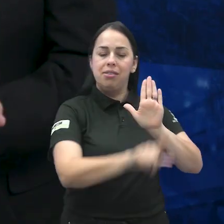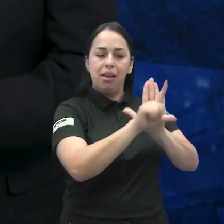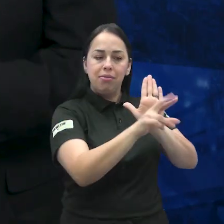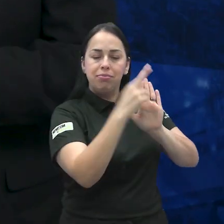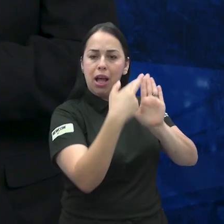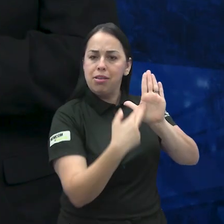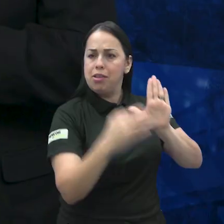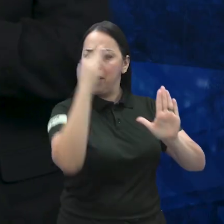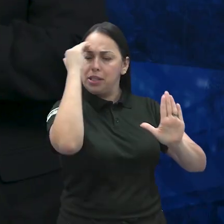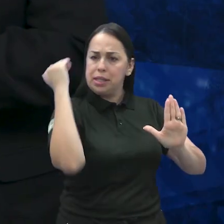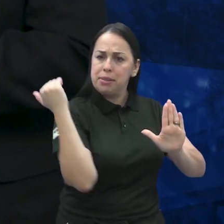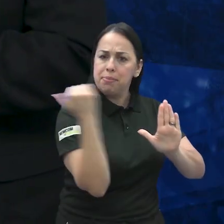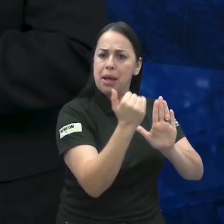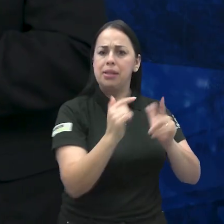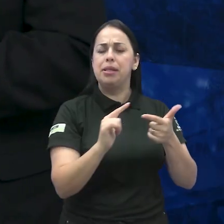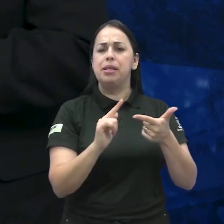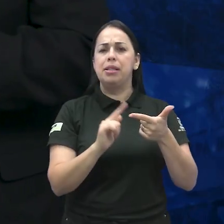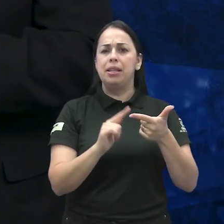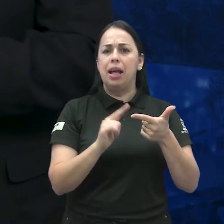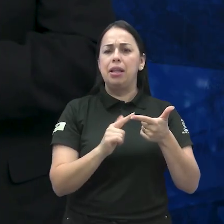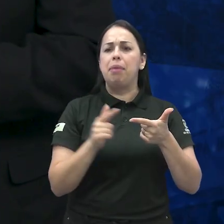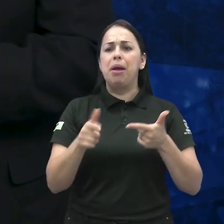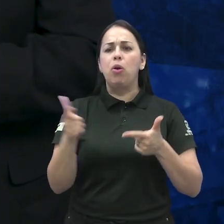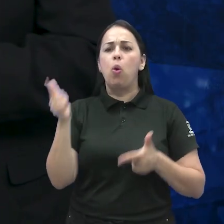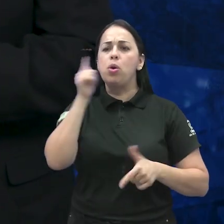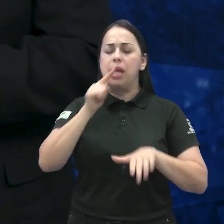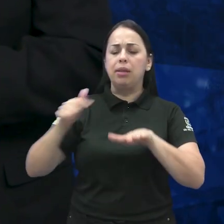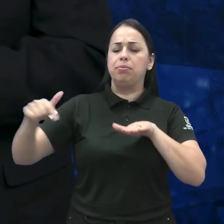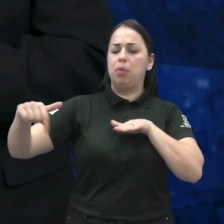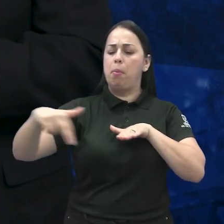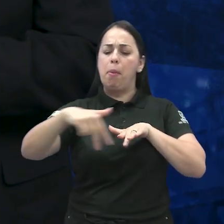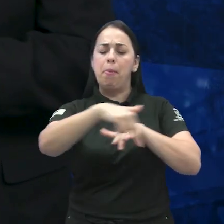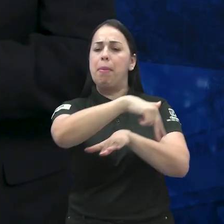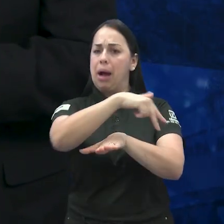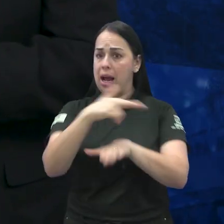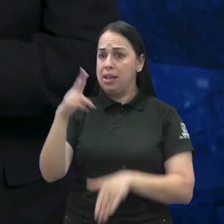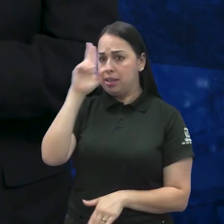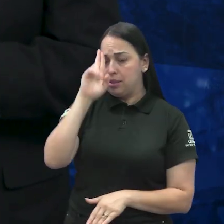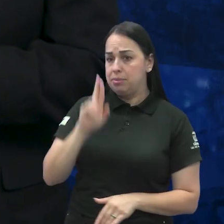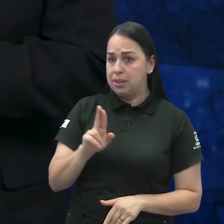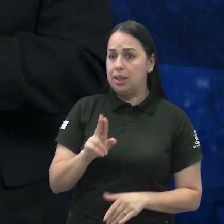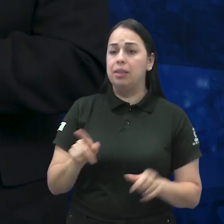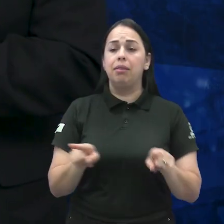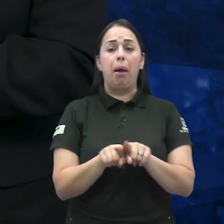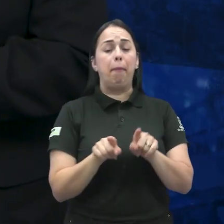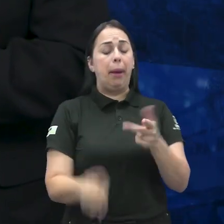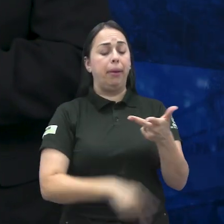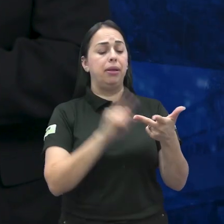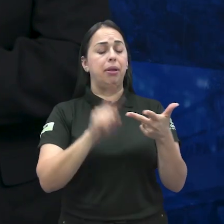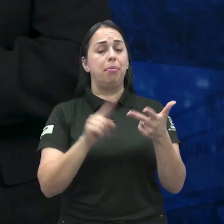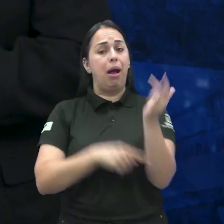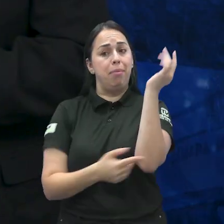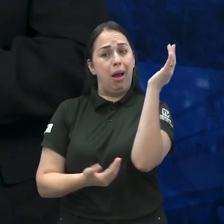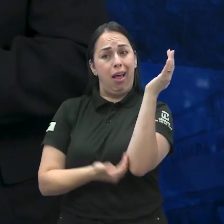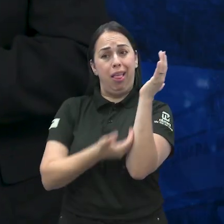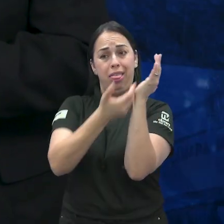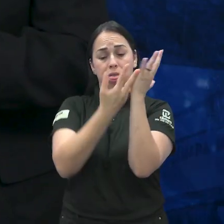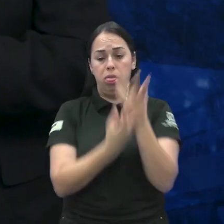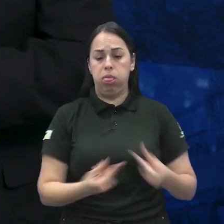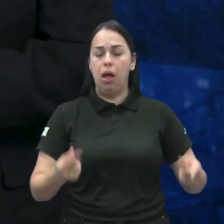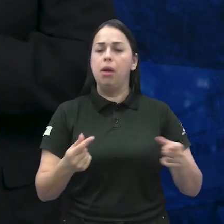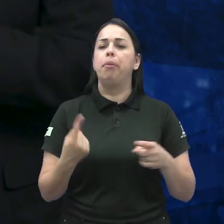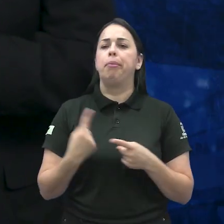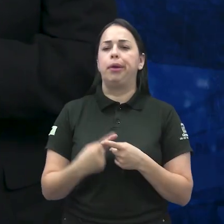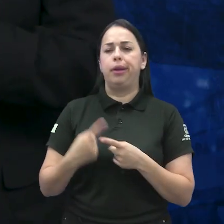regras de trânsito, respeita as normas de sociedade, convive no trânsito. Segundo, para desburocratizar o processo de renovação,